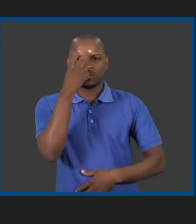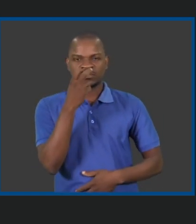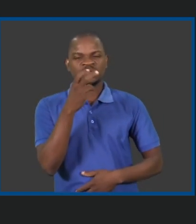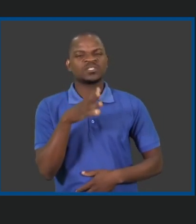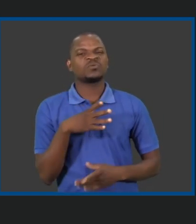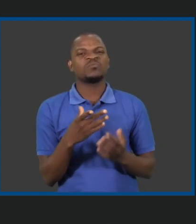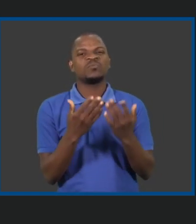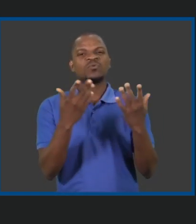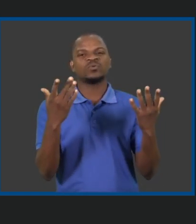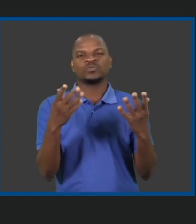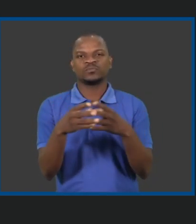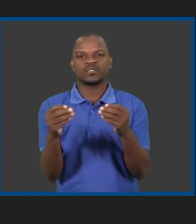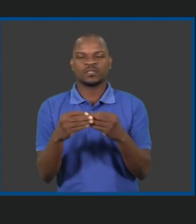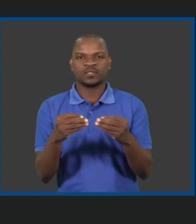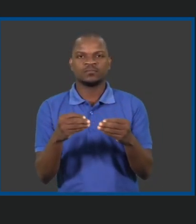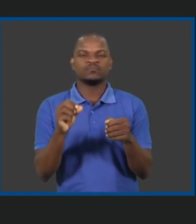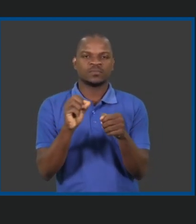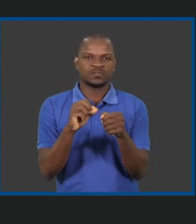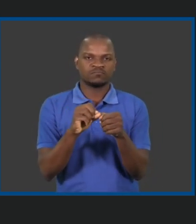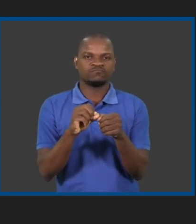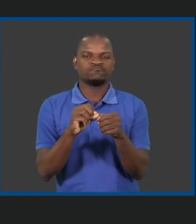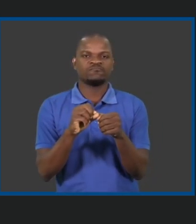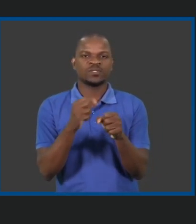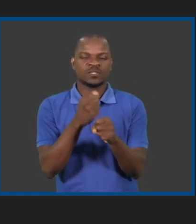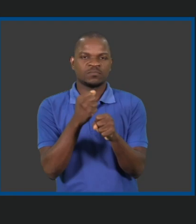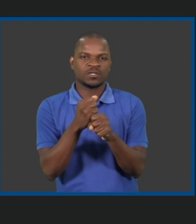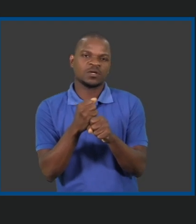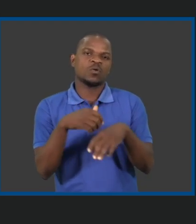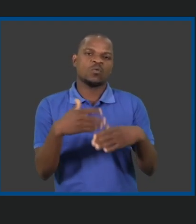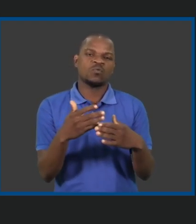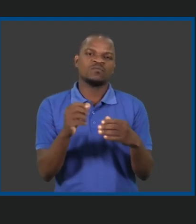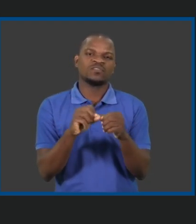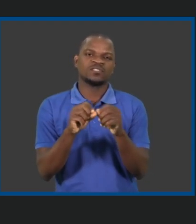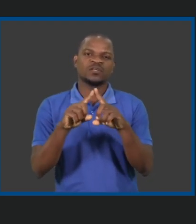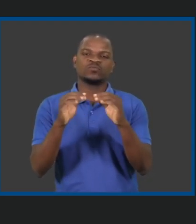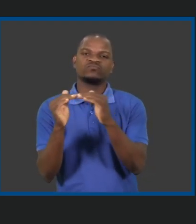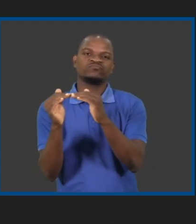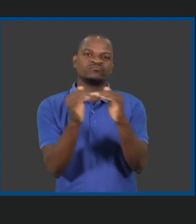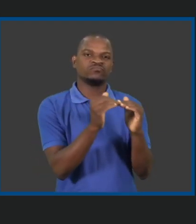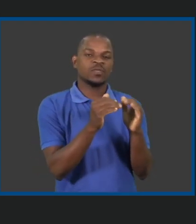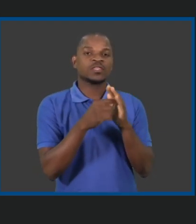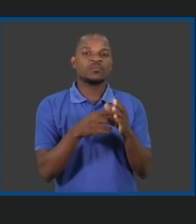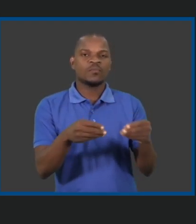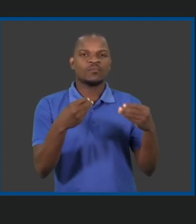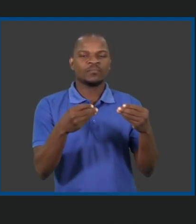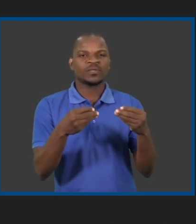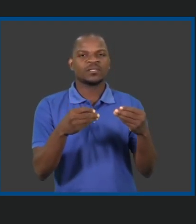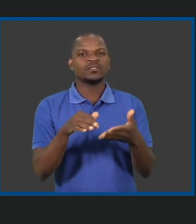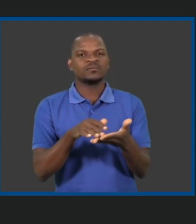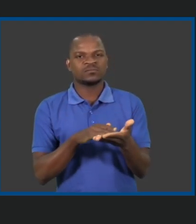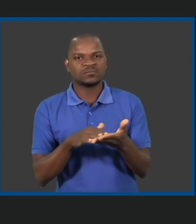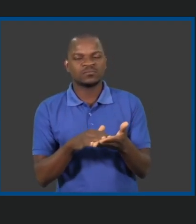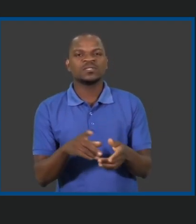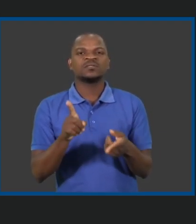muitos instrumentos para poder trabalhar em pé de igualdade e de igualdade não falo só em papel braille não falo só em